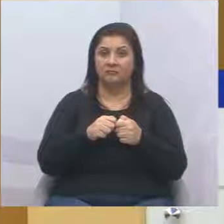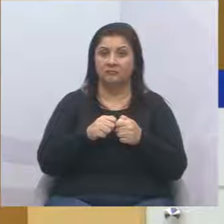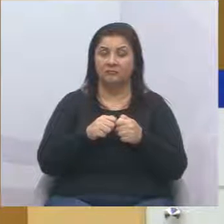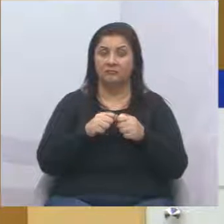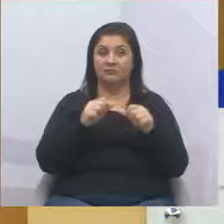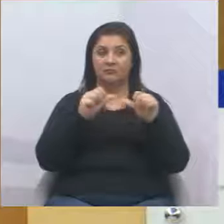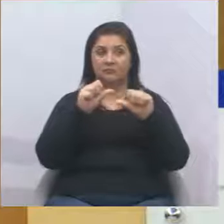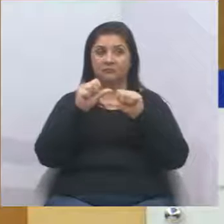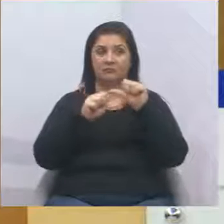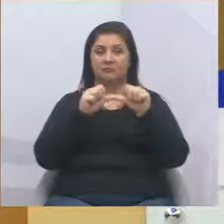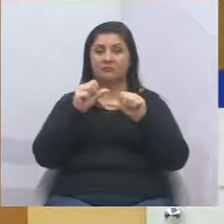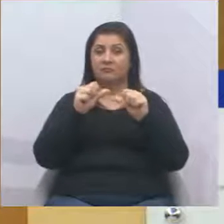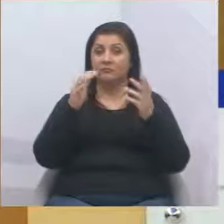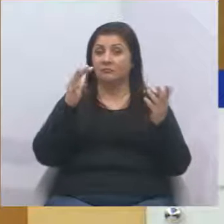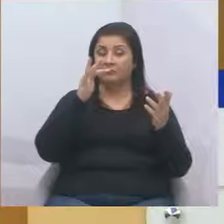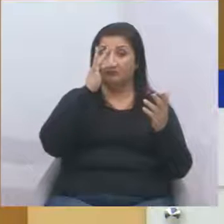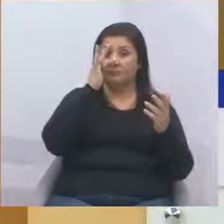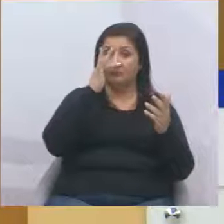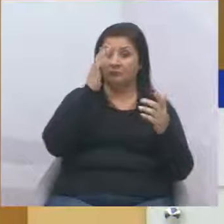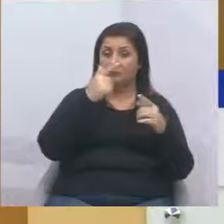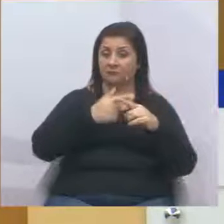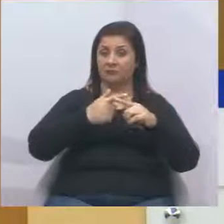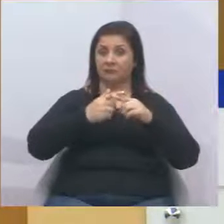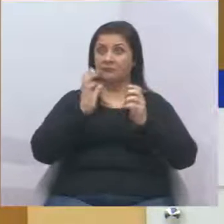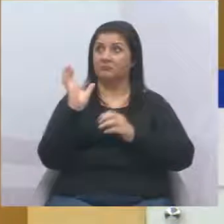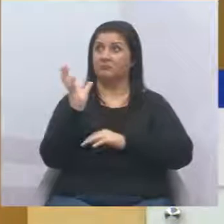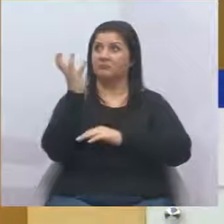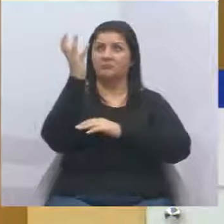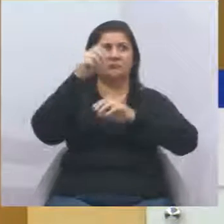sua alta capacidade competitiva e à liberação de